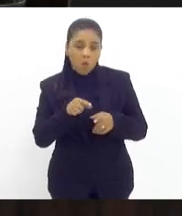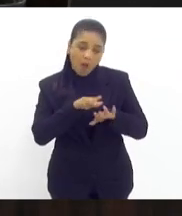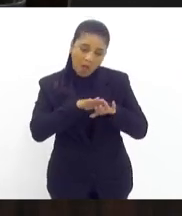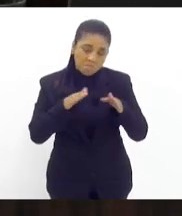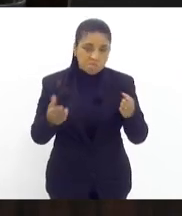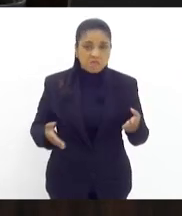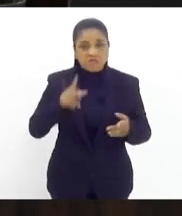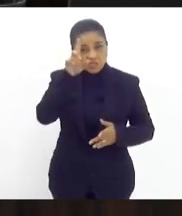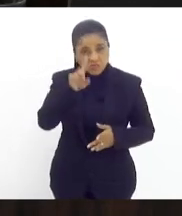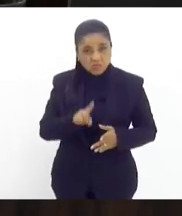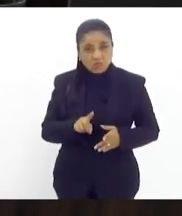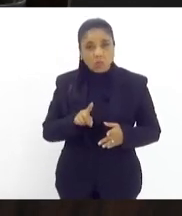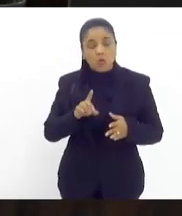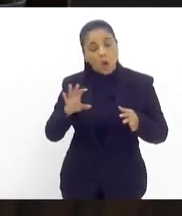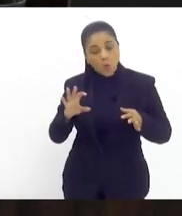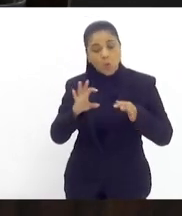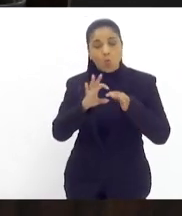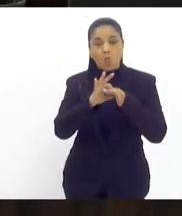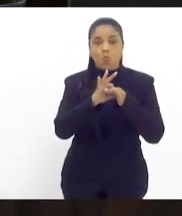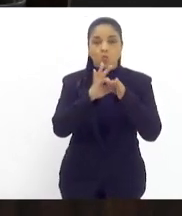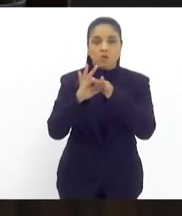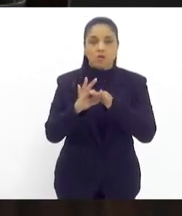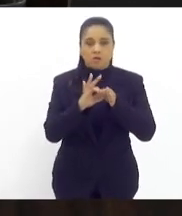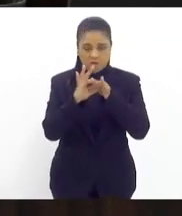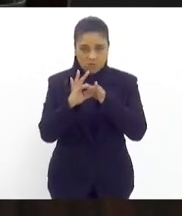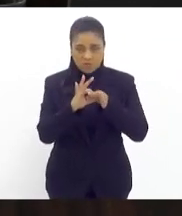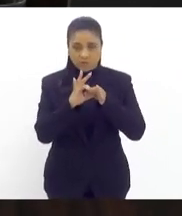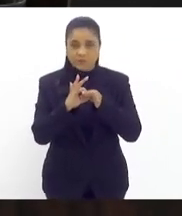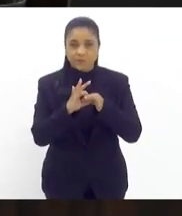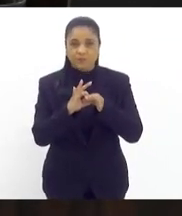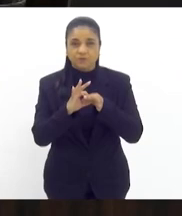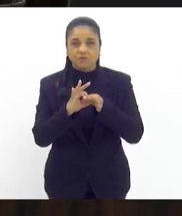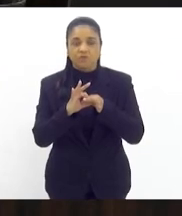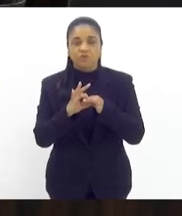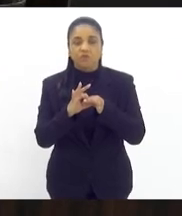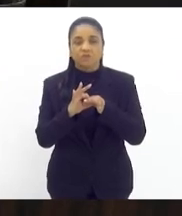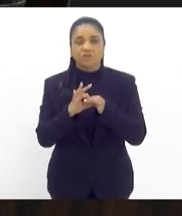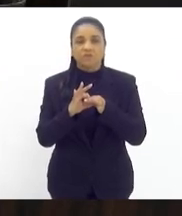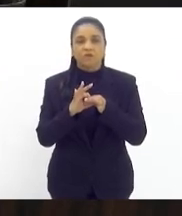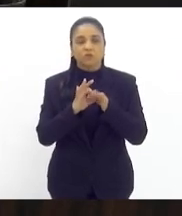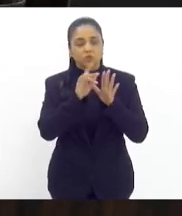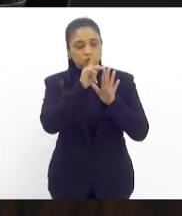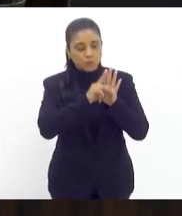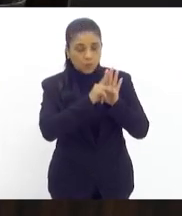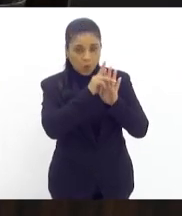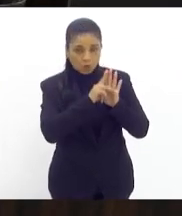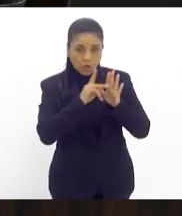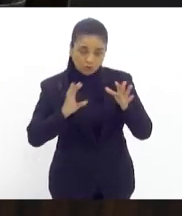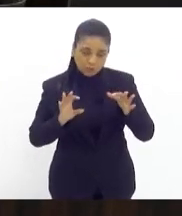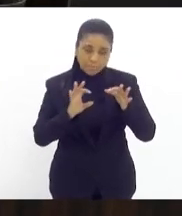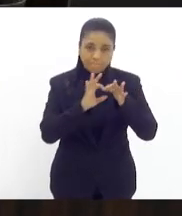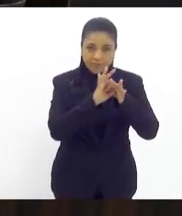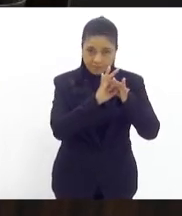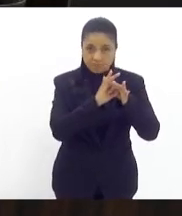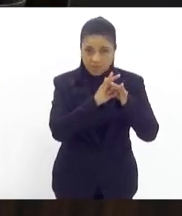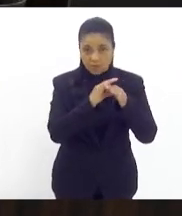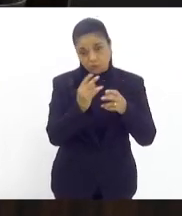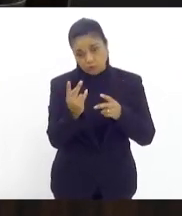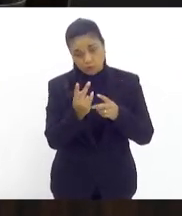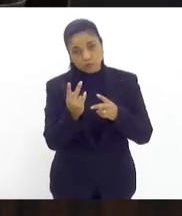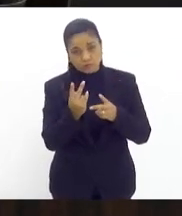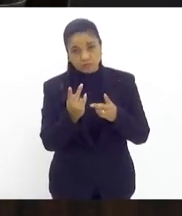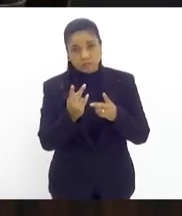diretora essa união e essa essa junção dos projetos e criar uma proposta